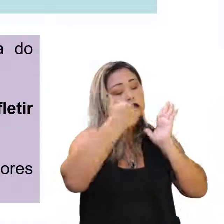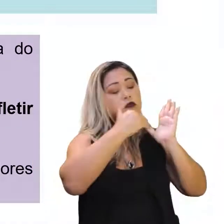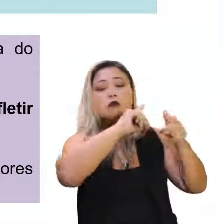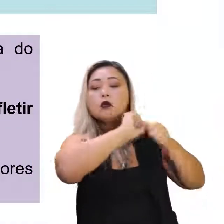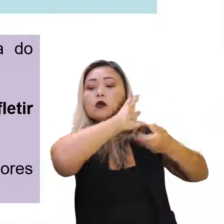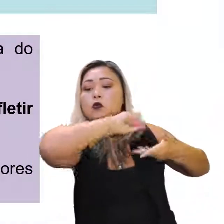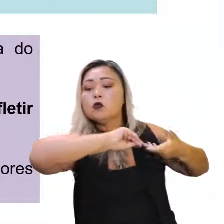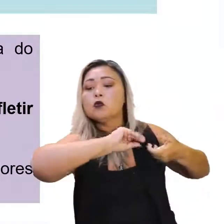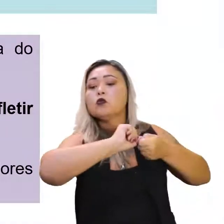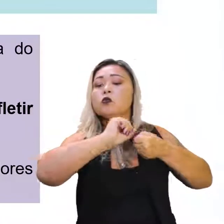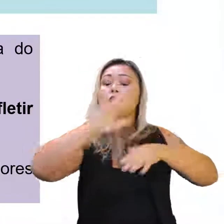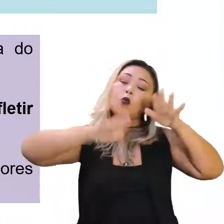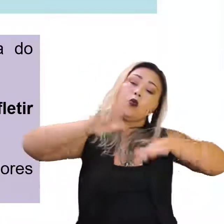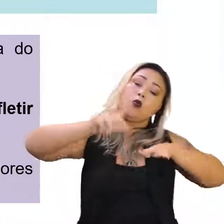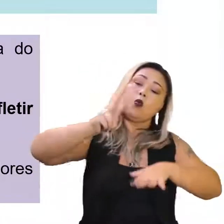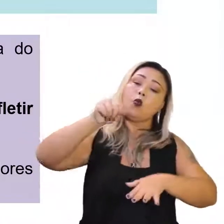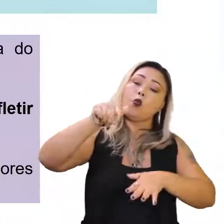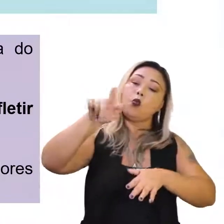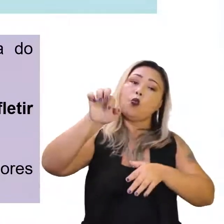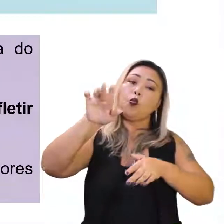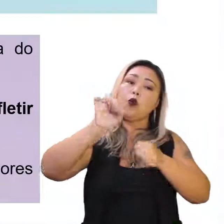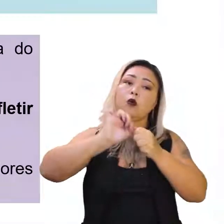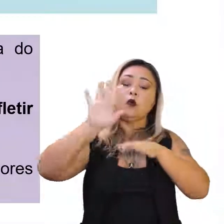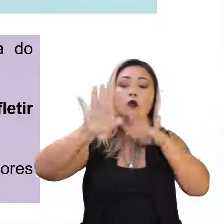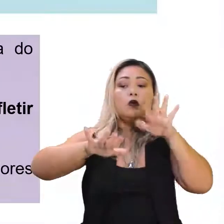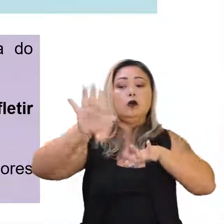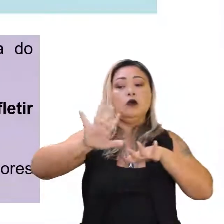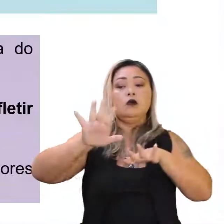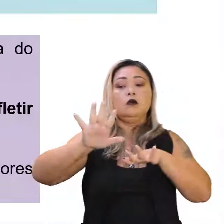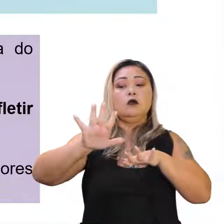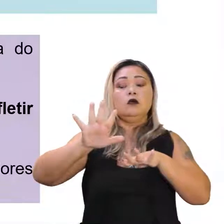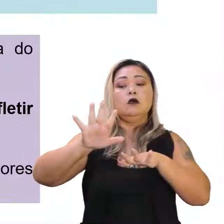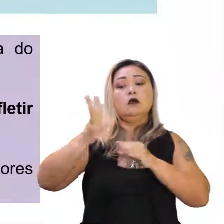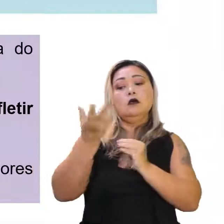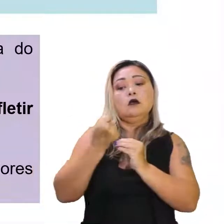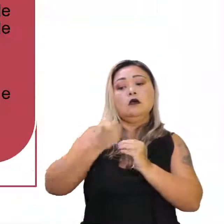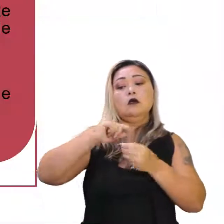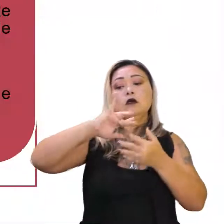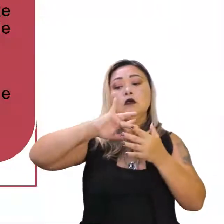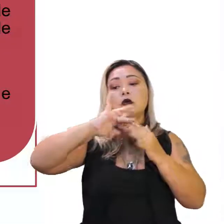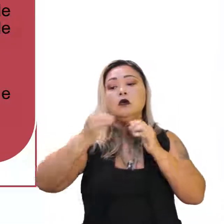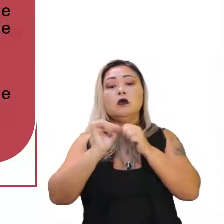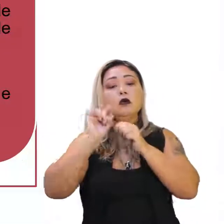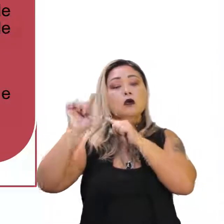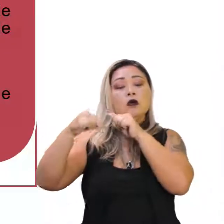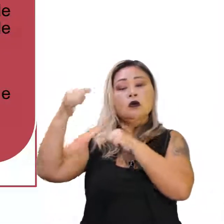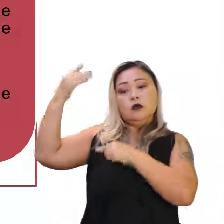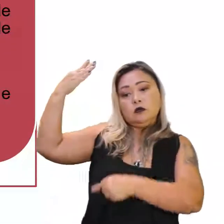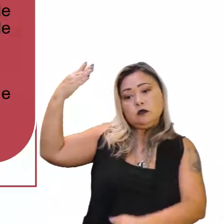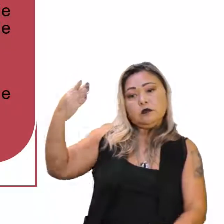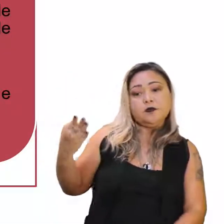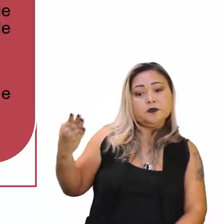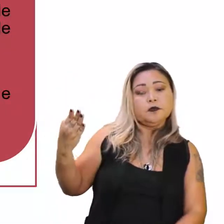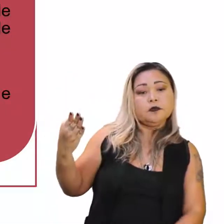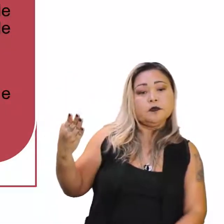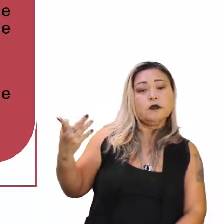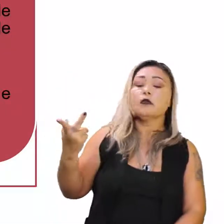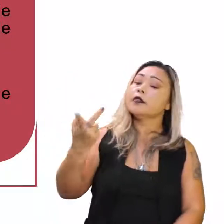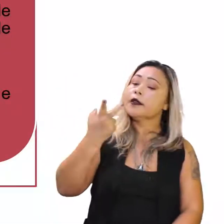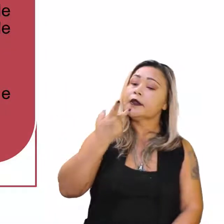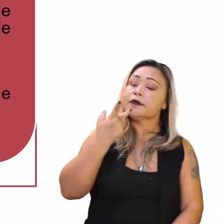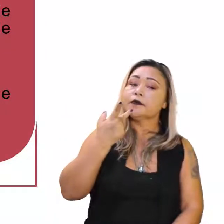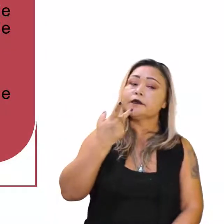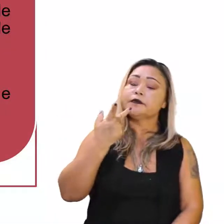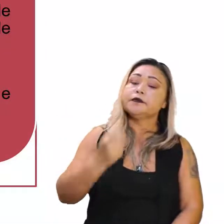dos vanguardas, né, de algumas vanguardas, de algumas artes clássicas. O próximo tópico, então, falando